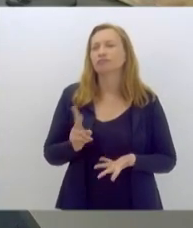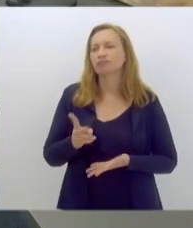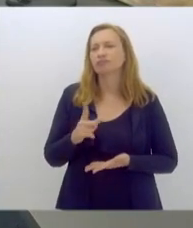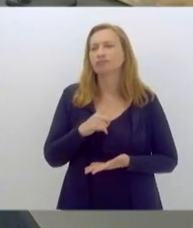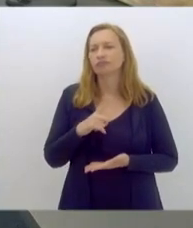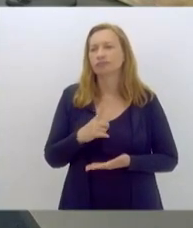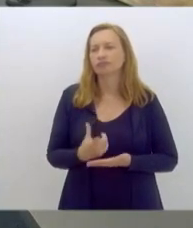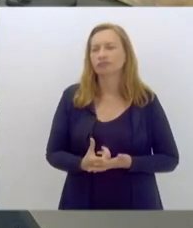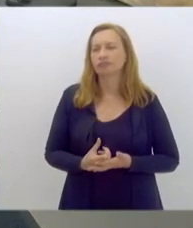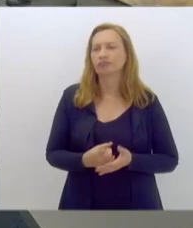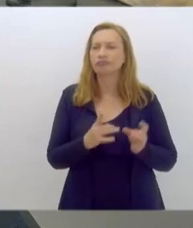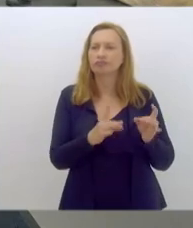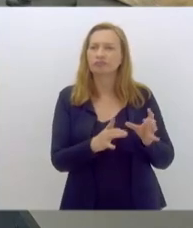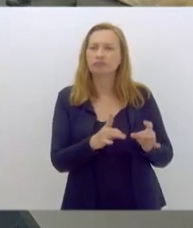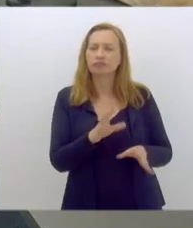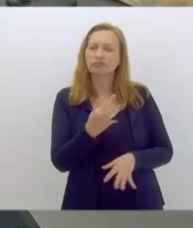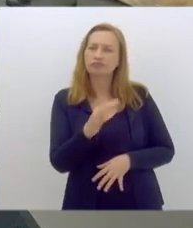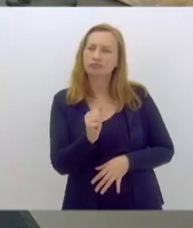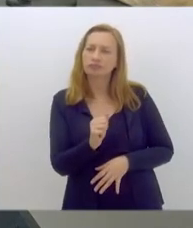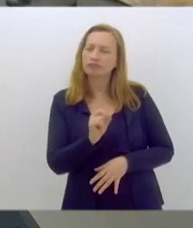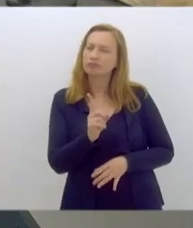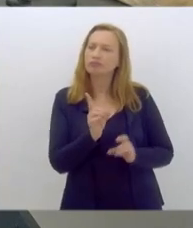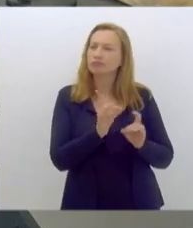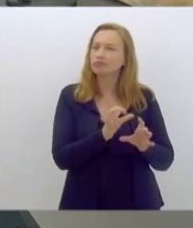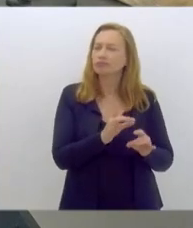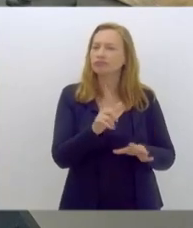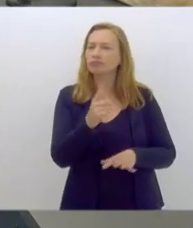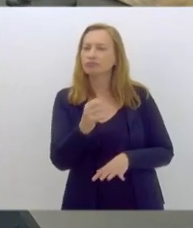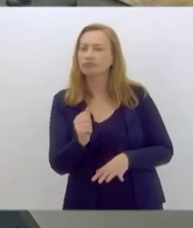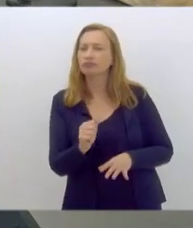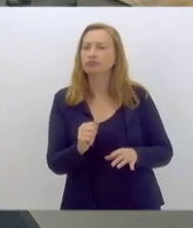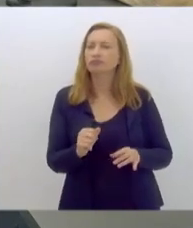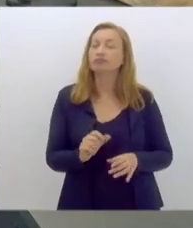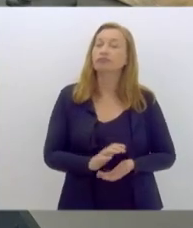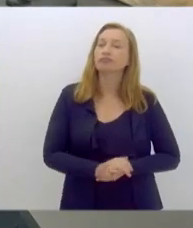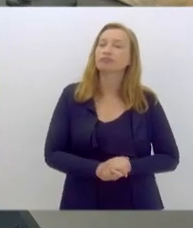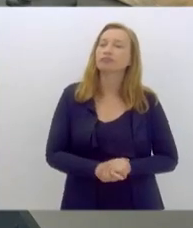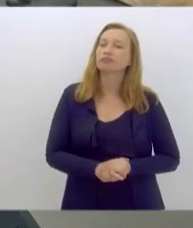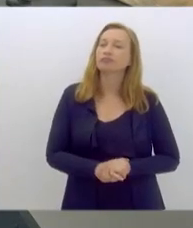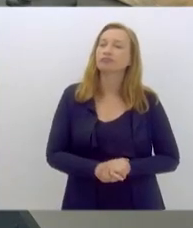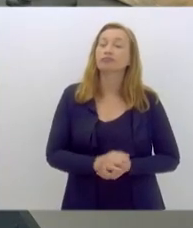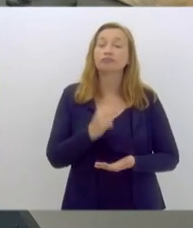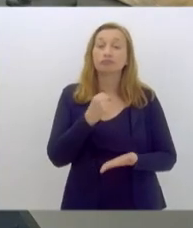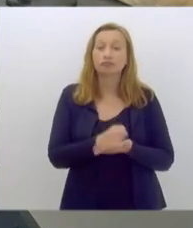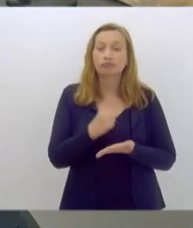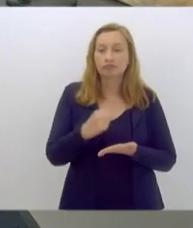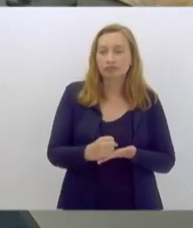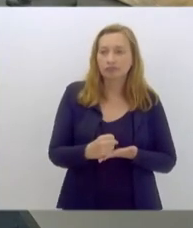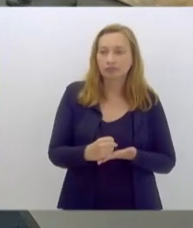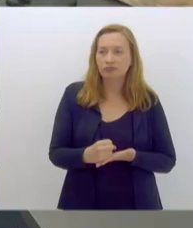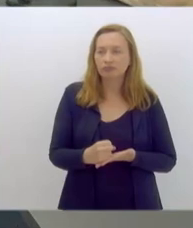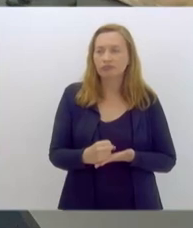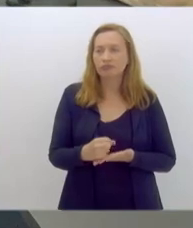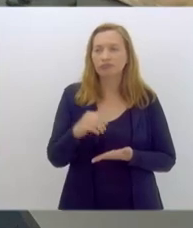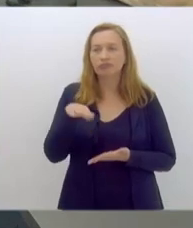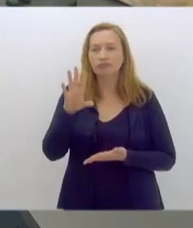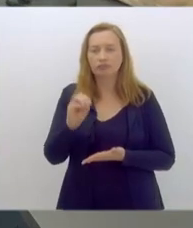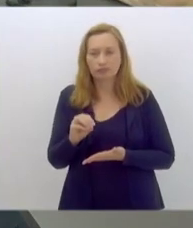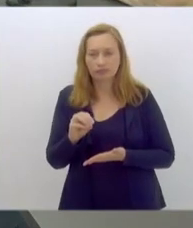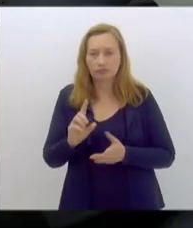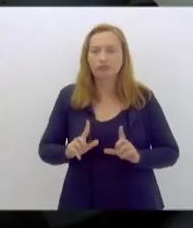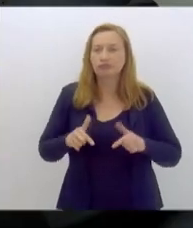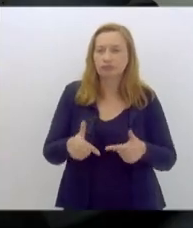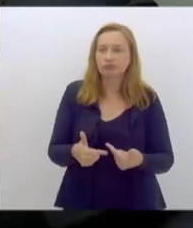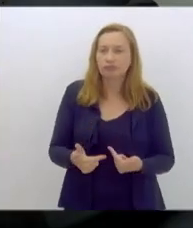encaminhamento do orçamento fala de venda de folha a Rigor não é venda de folha né é a contratação de um banco que operará